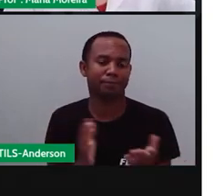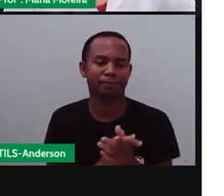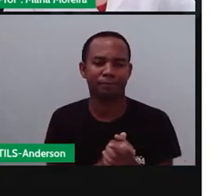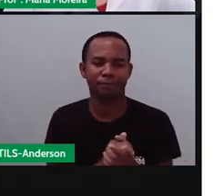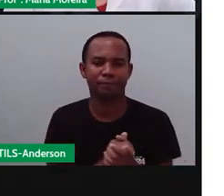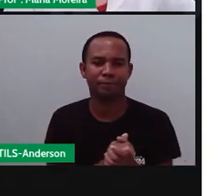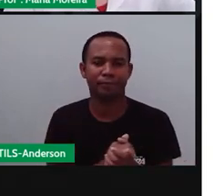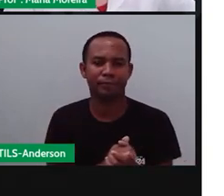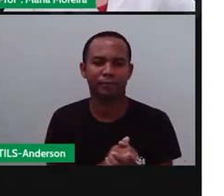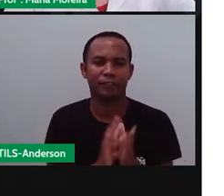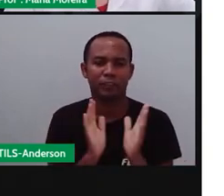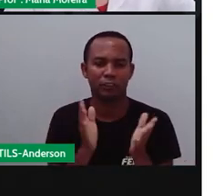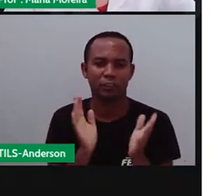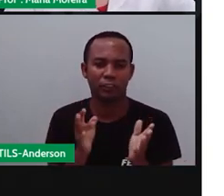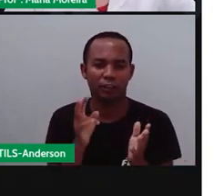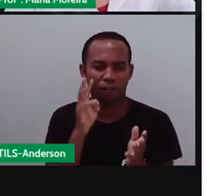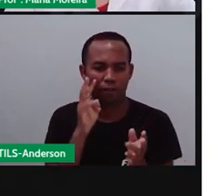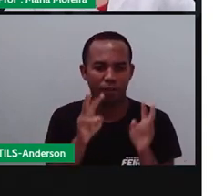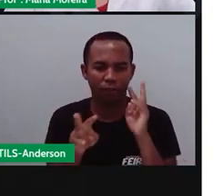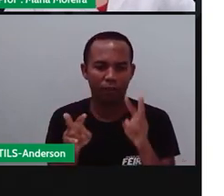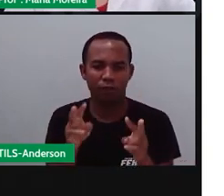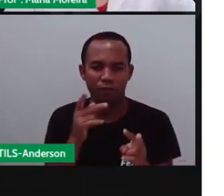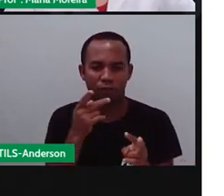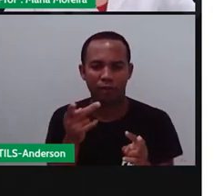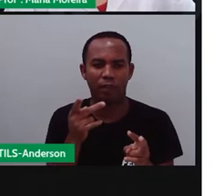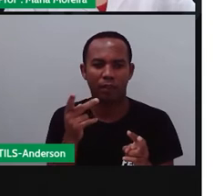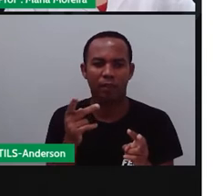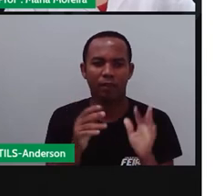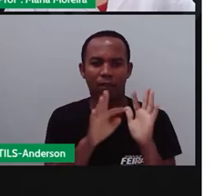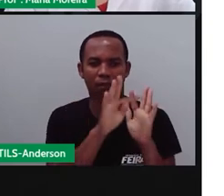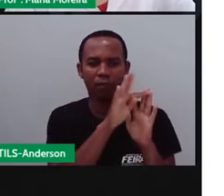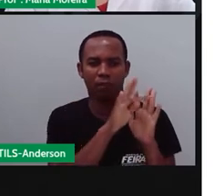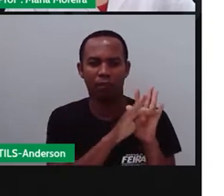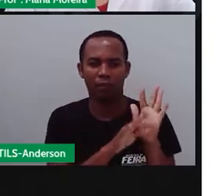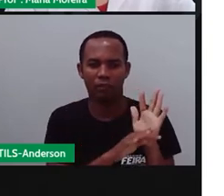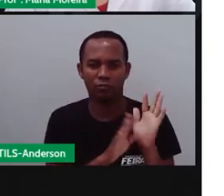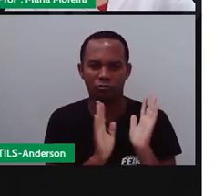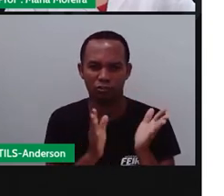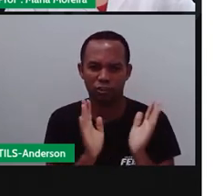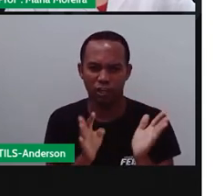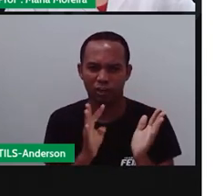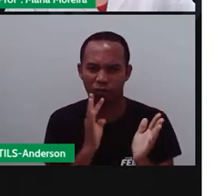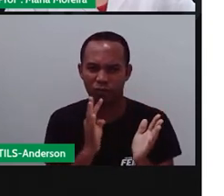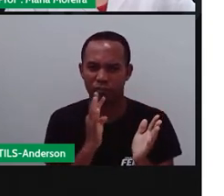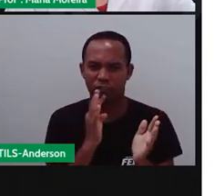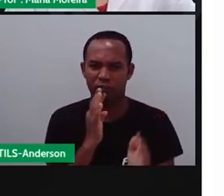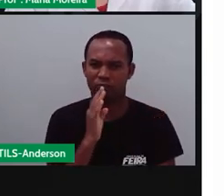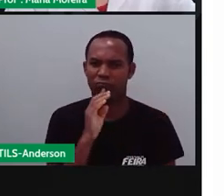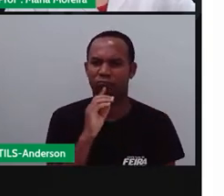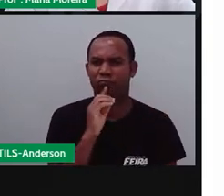Bom, você já ouviu falar em texto instrucional? Já ouviu falar, Anderson?